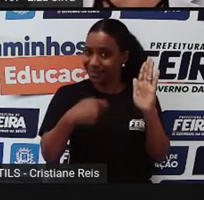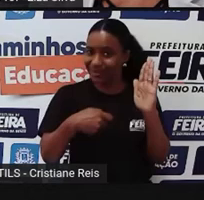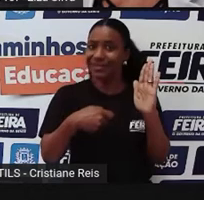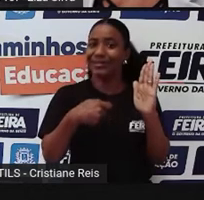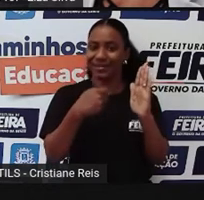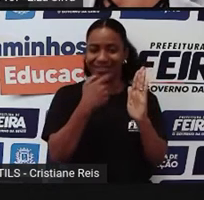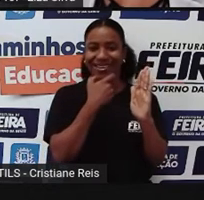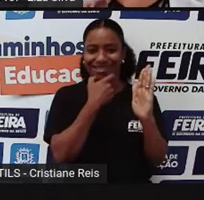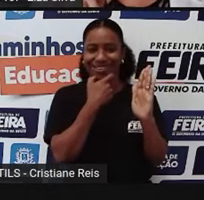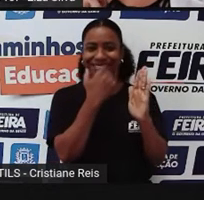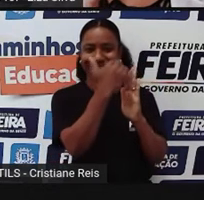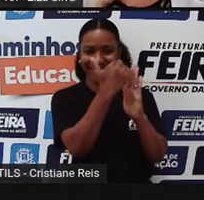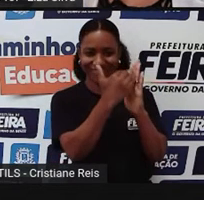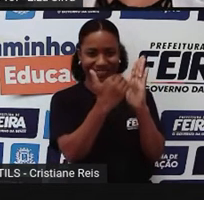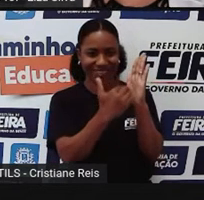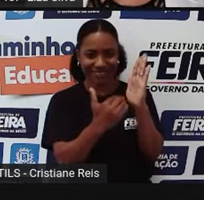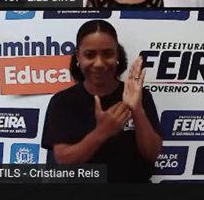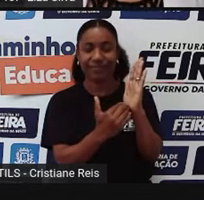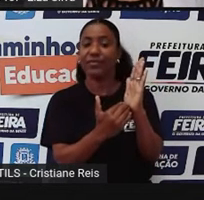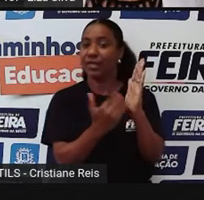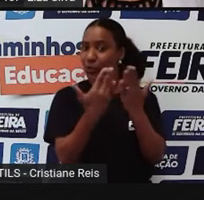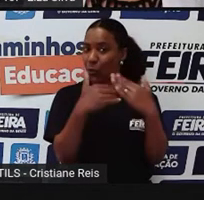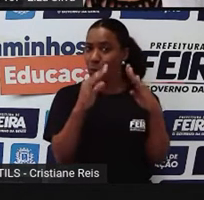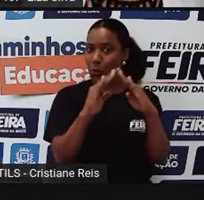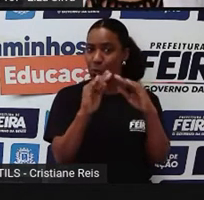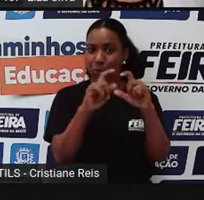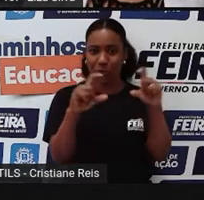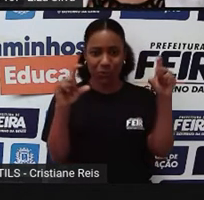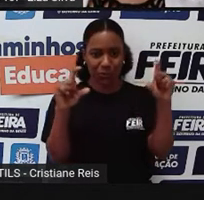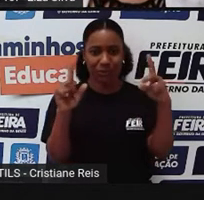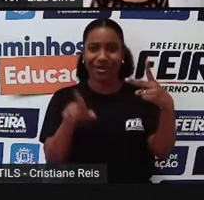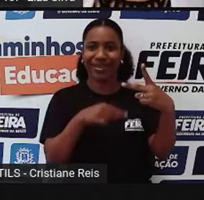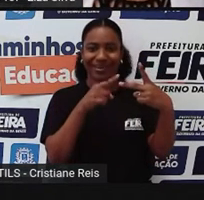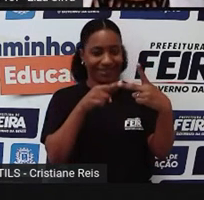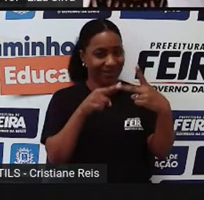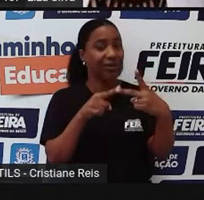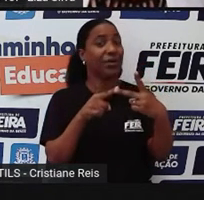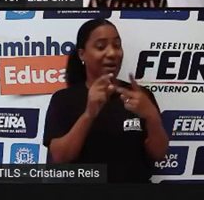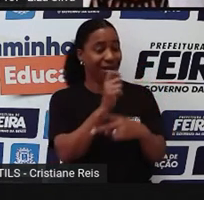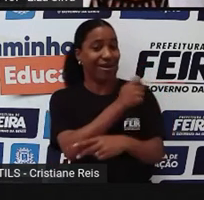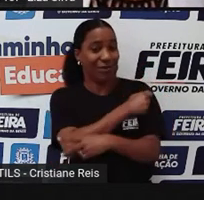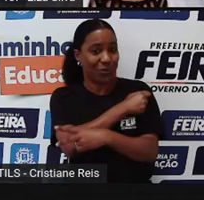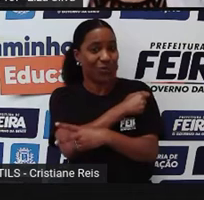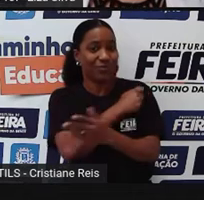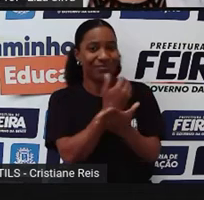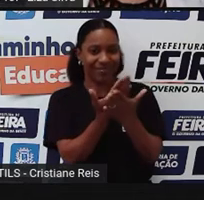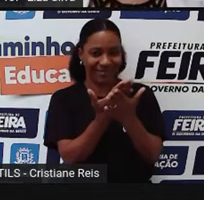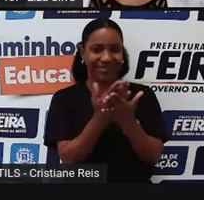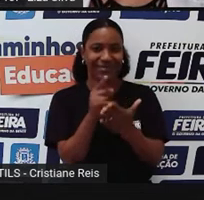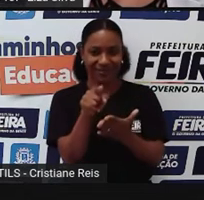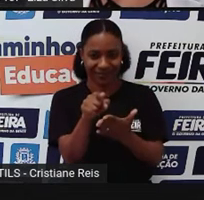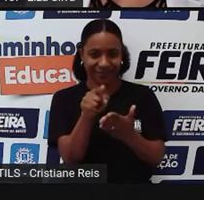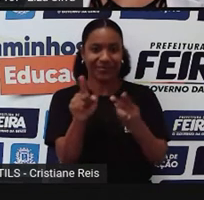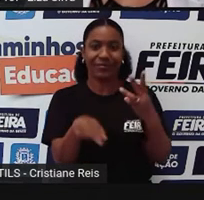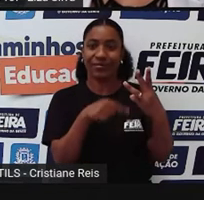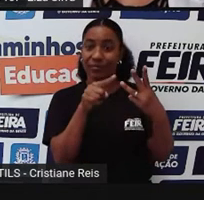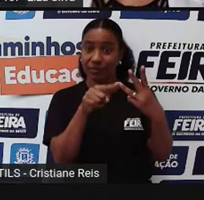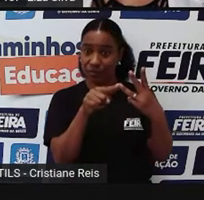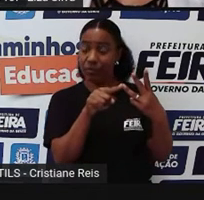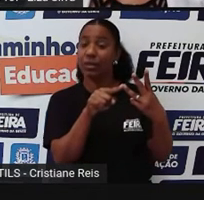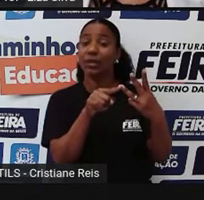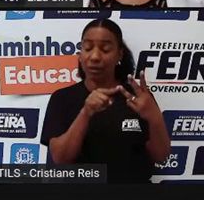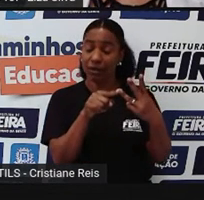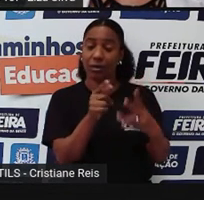cabeçalho em inglês Skill o nome da escola still dente o seu nome grade a série que você